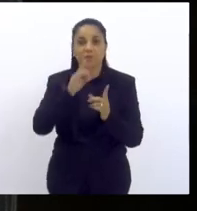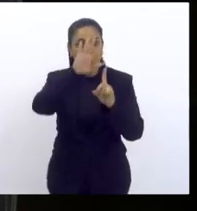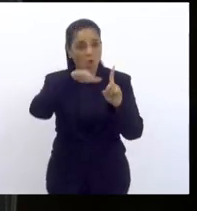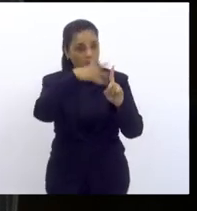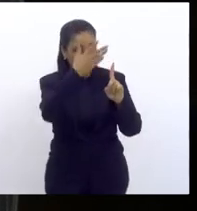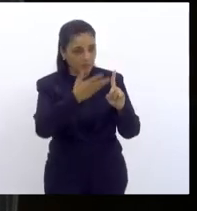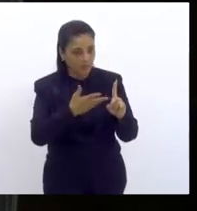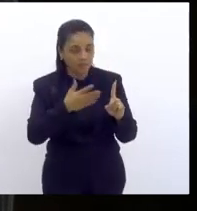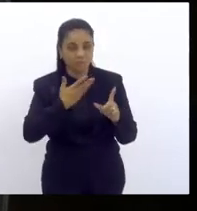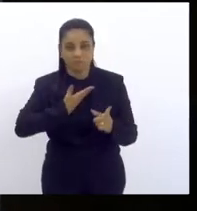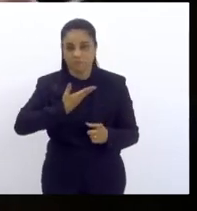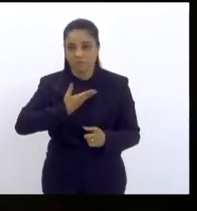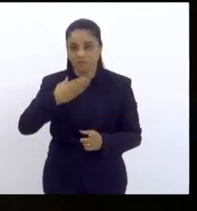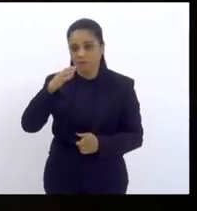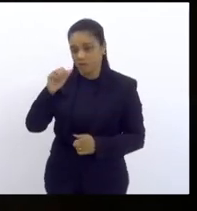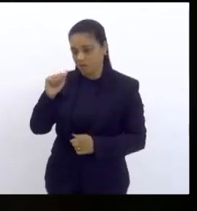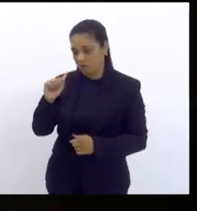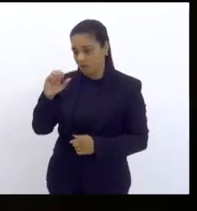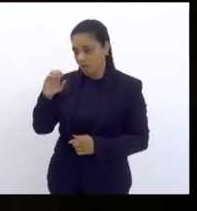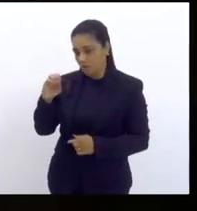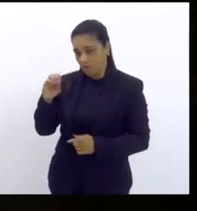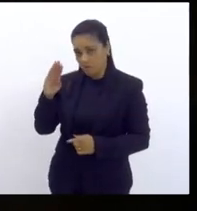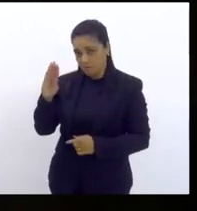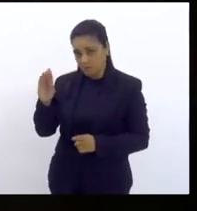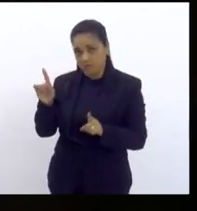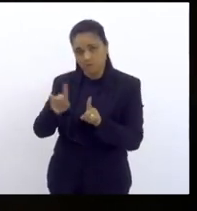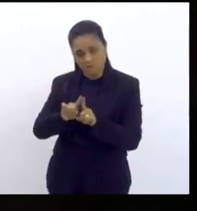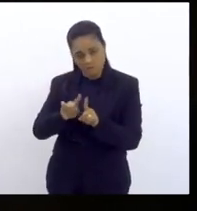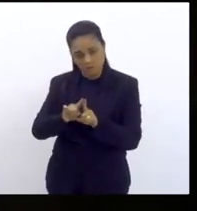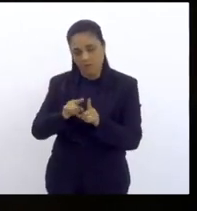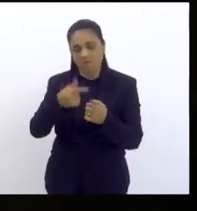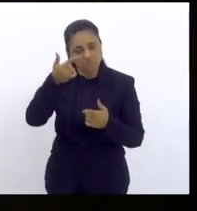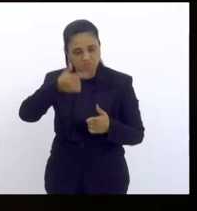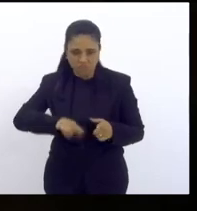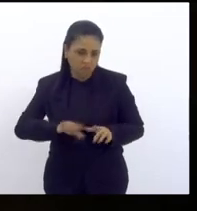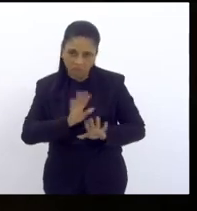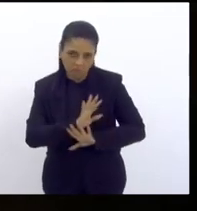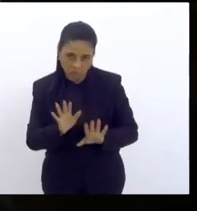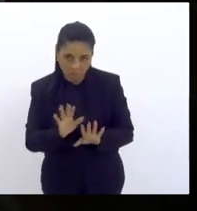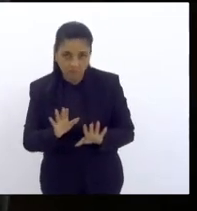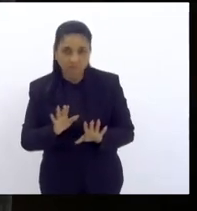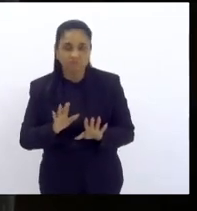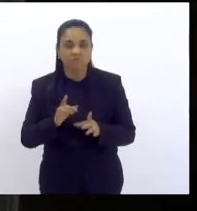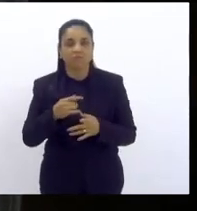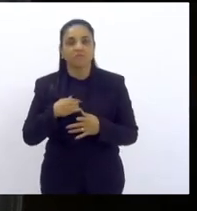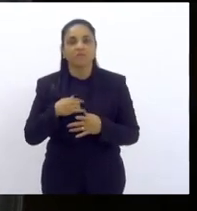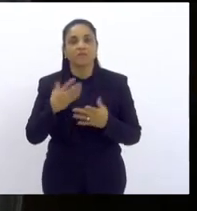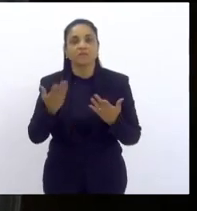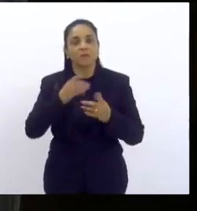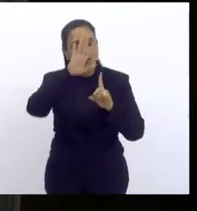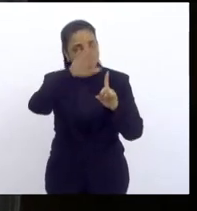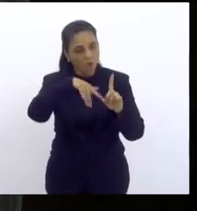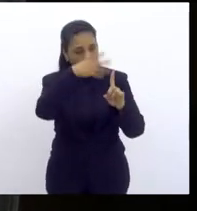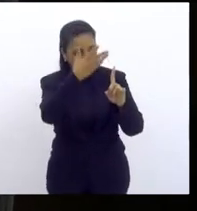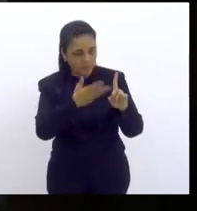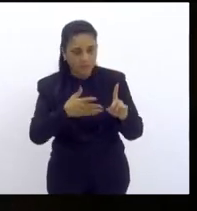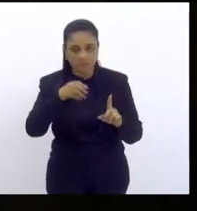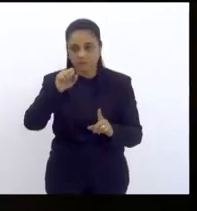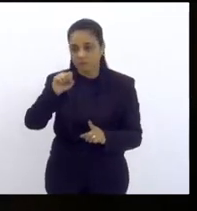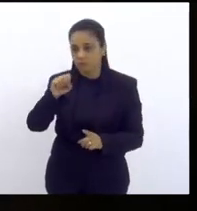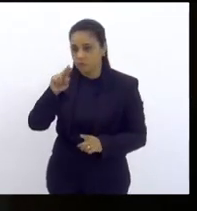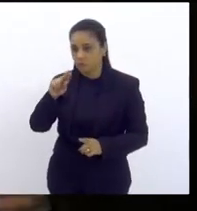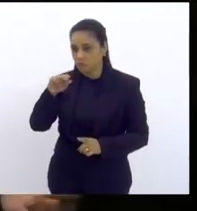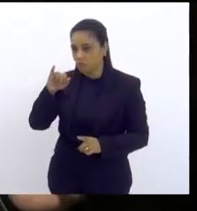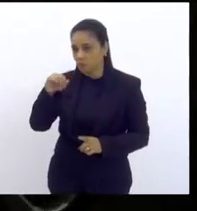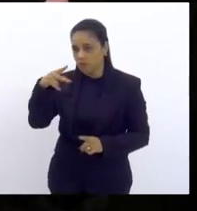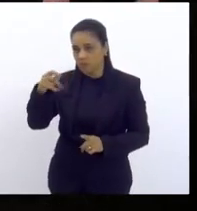da OAB que estão aqui que não vou repetir porque já foi colocado pelos Deputado e prestar minhas homenagens a direção da suipa até porque